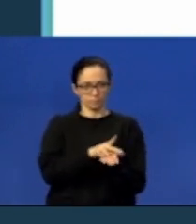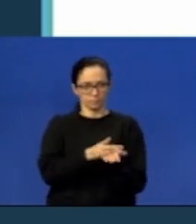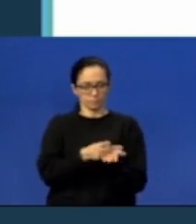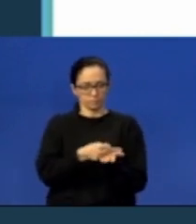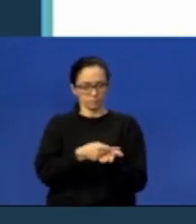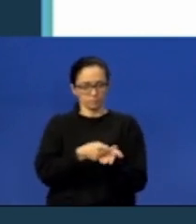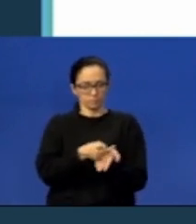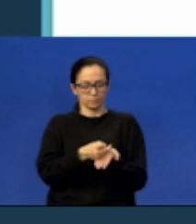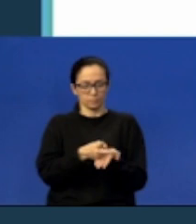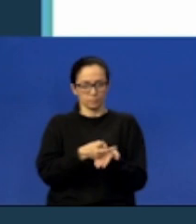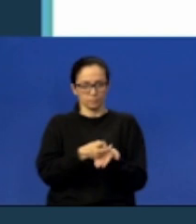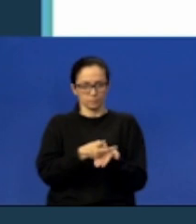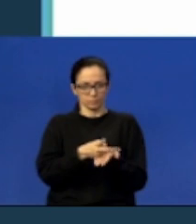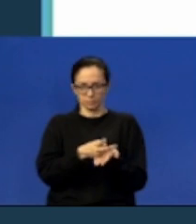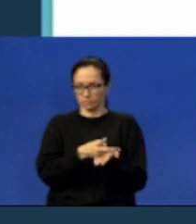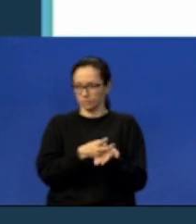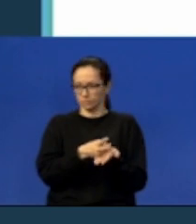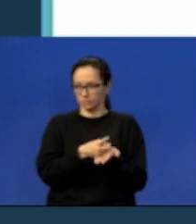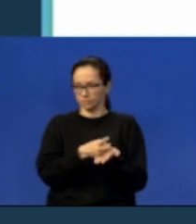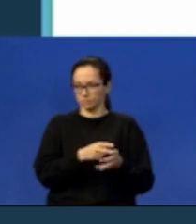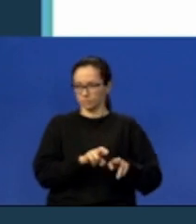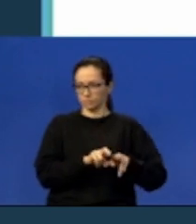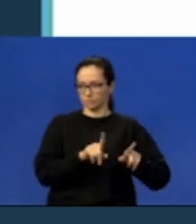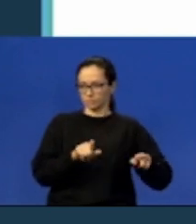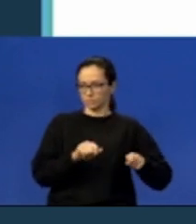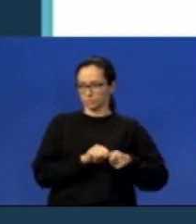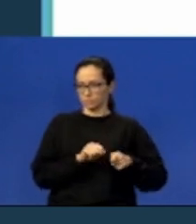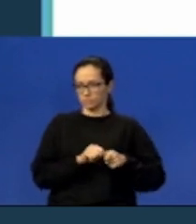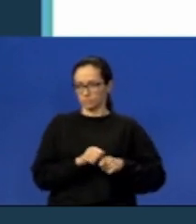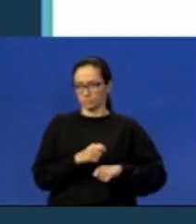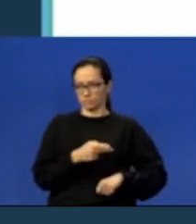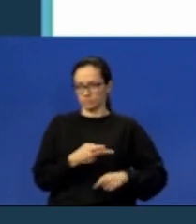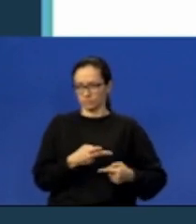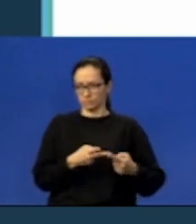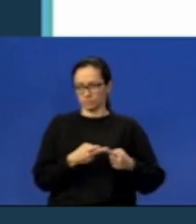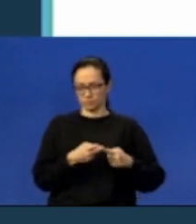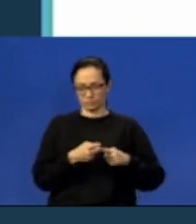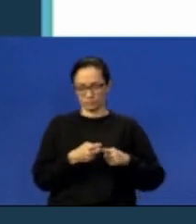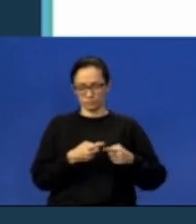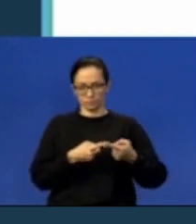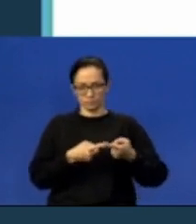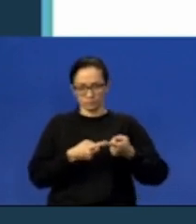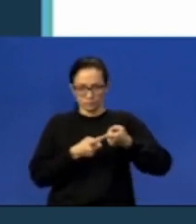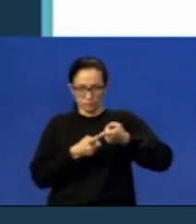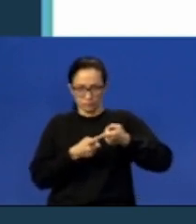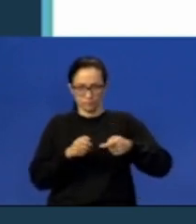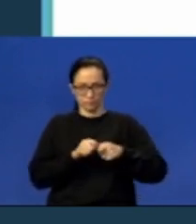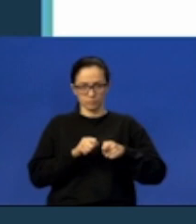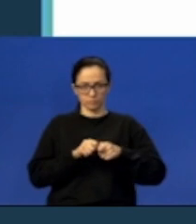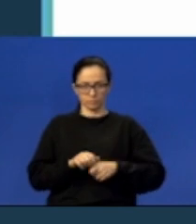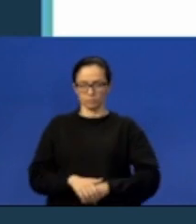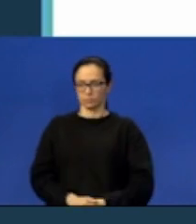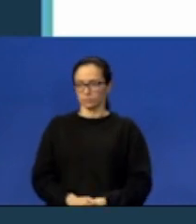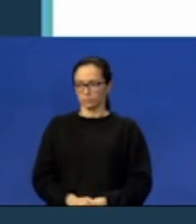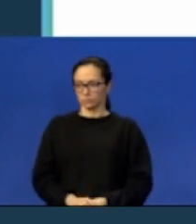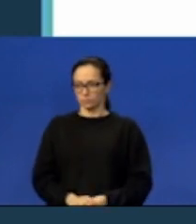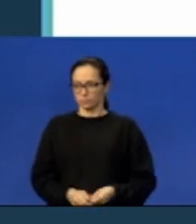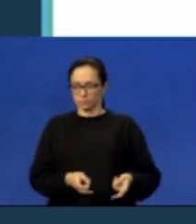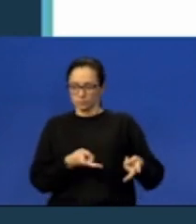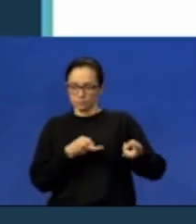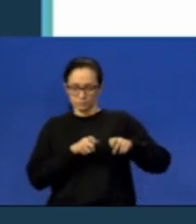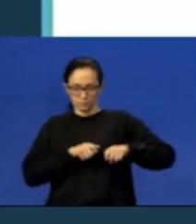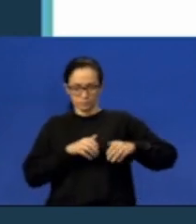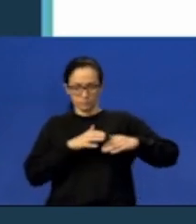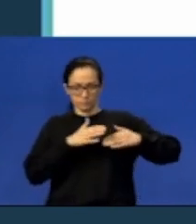decúbito lateral, em que a gente tem uma sobreposição de um membro em relação ao outro, com uma flexão